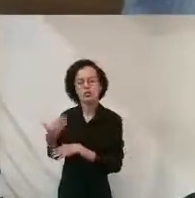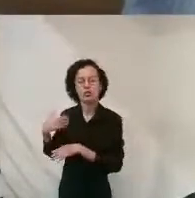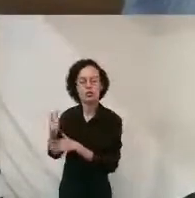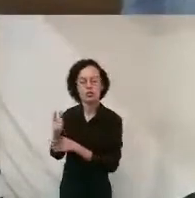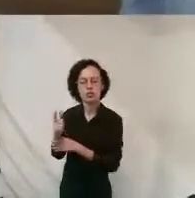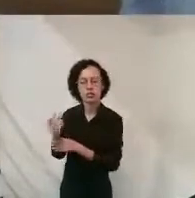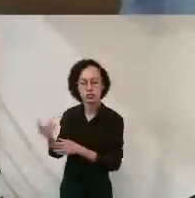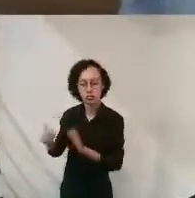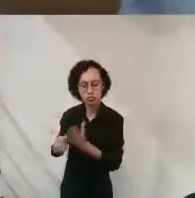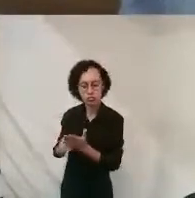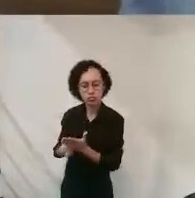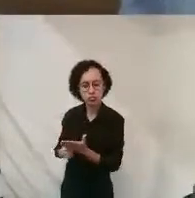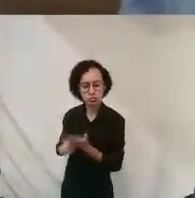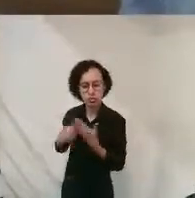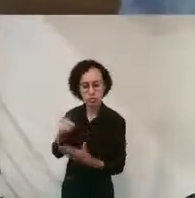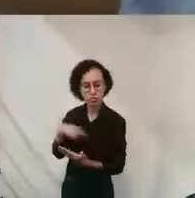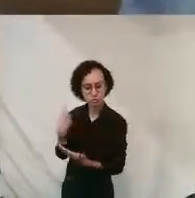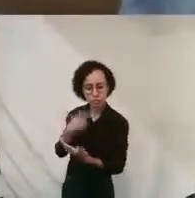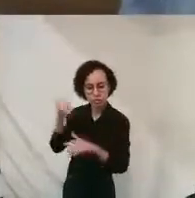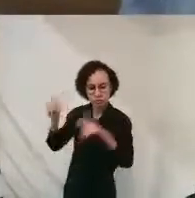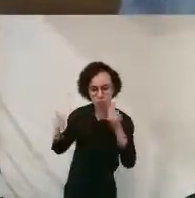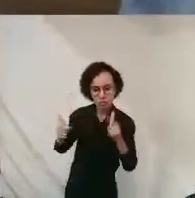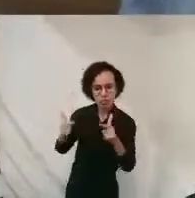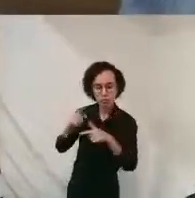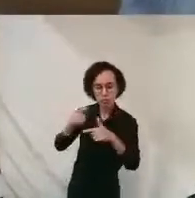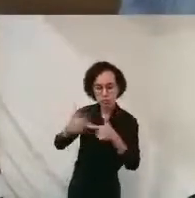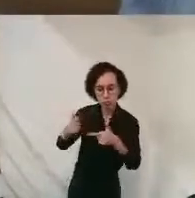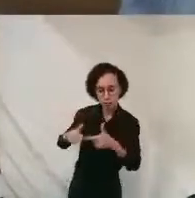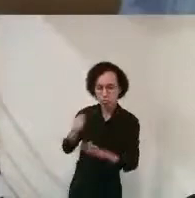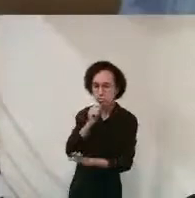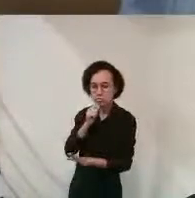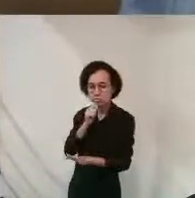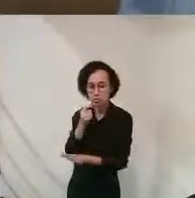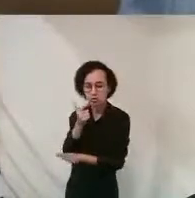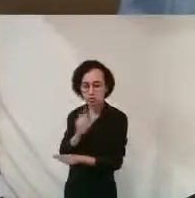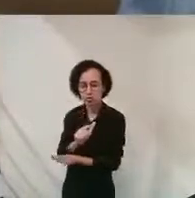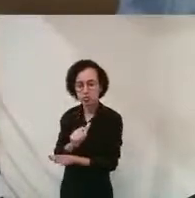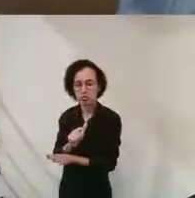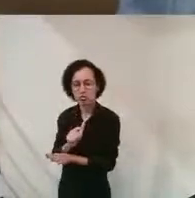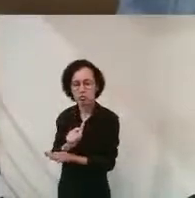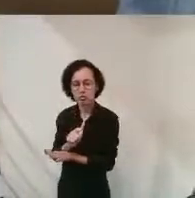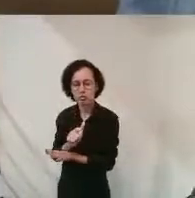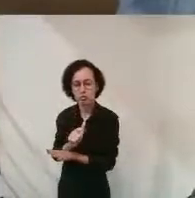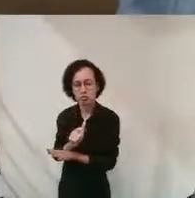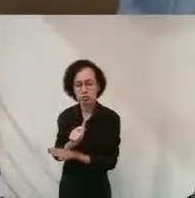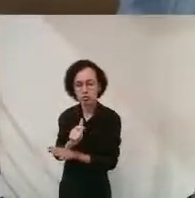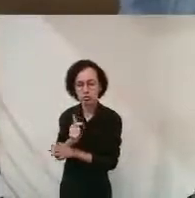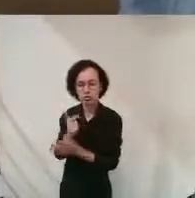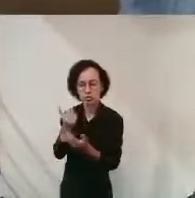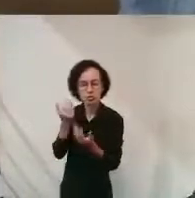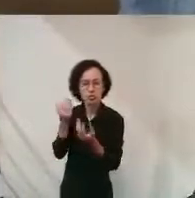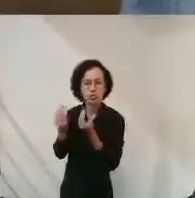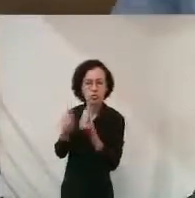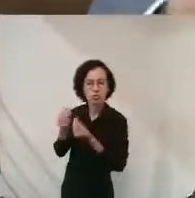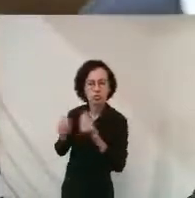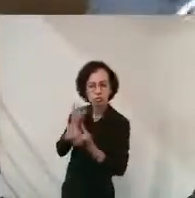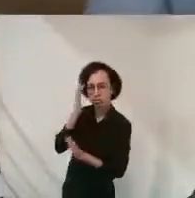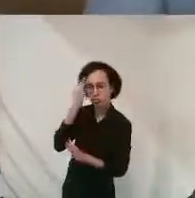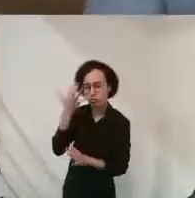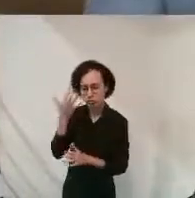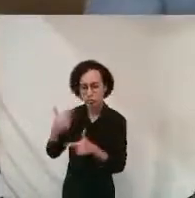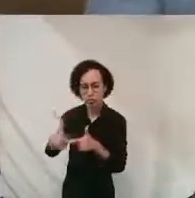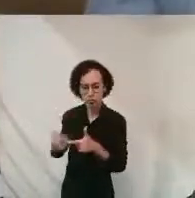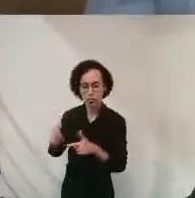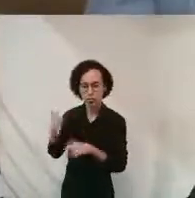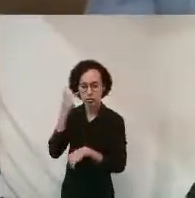gente questões que outros estados ainda não conseguem ter nem noção do problema que São Paulo tem